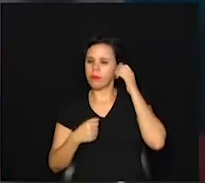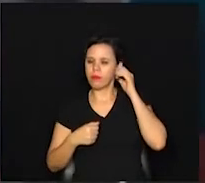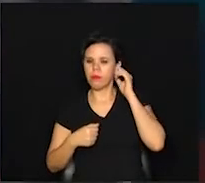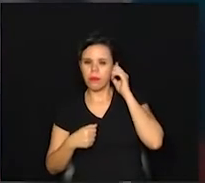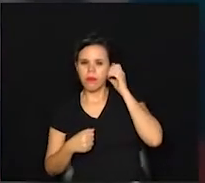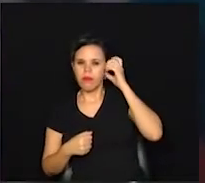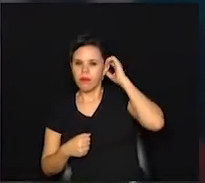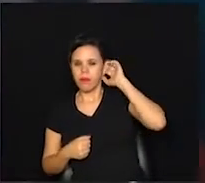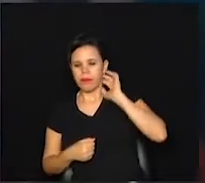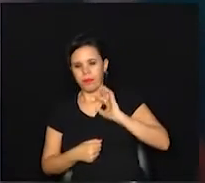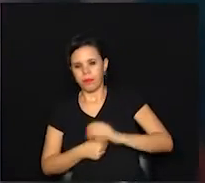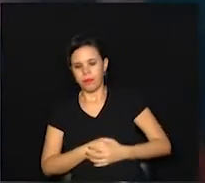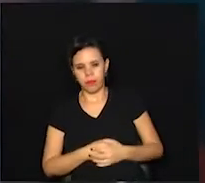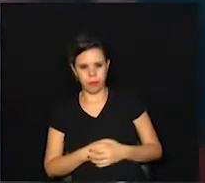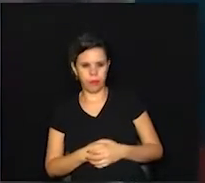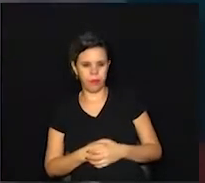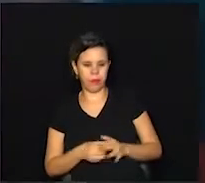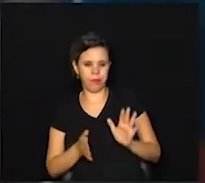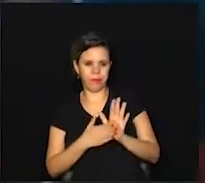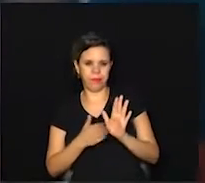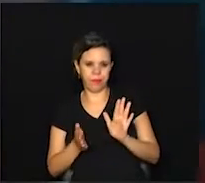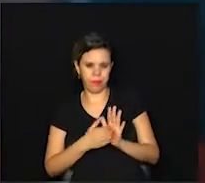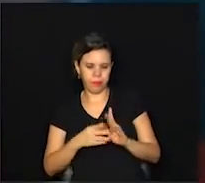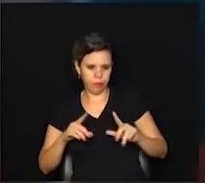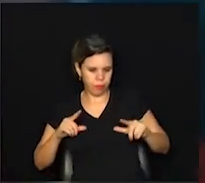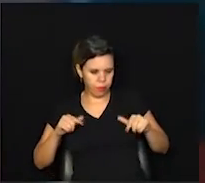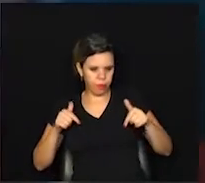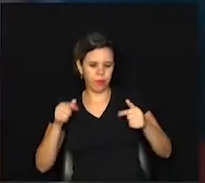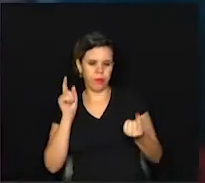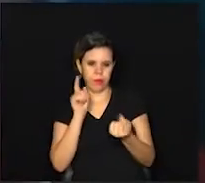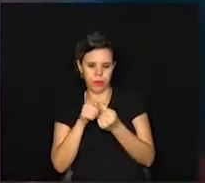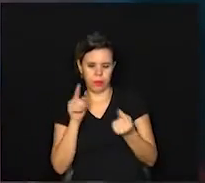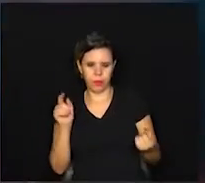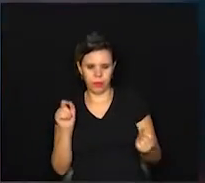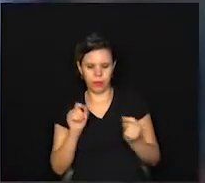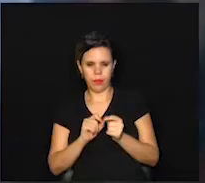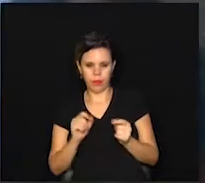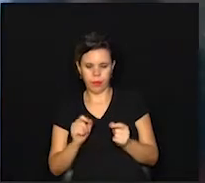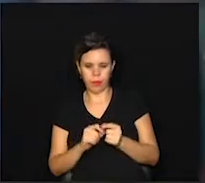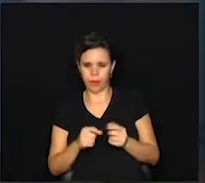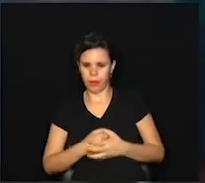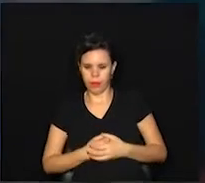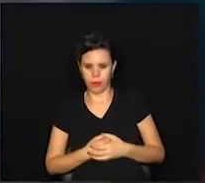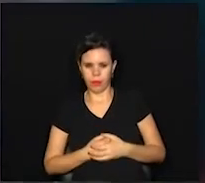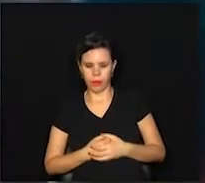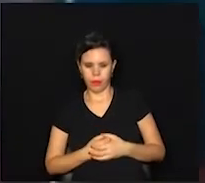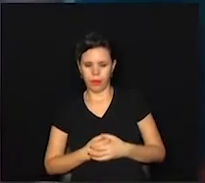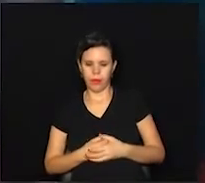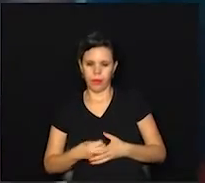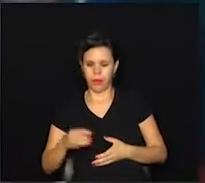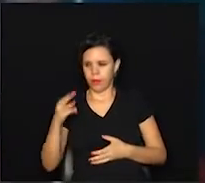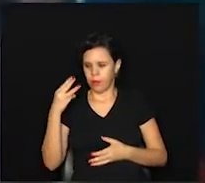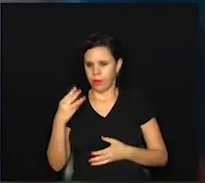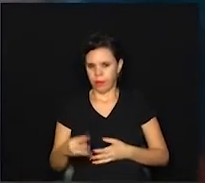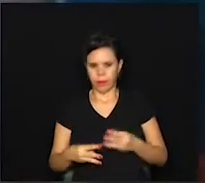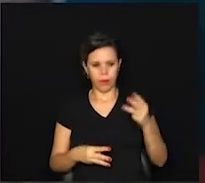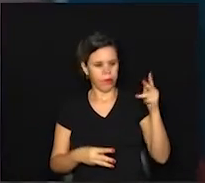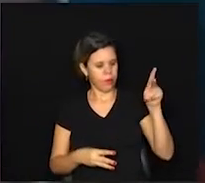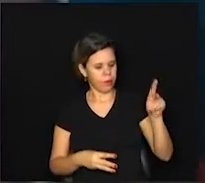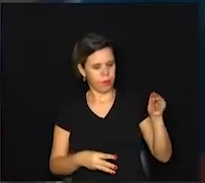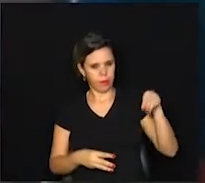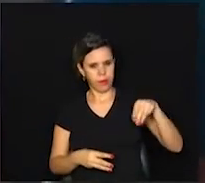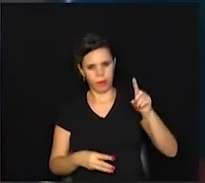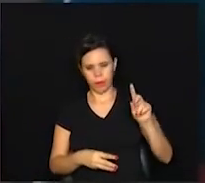de propostas, de ações, metas, diretrizes. O terceiro PMDH ele tem